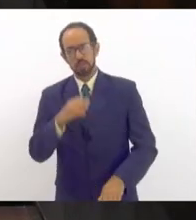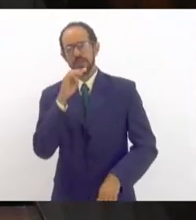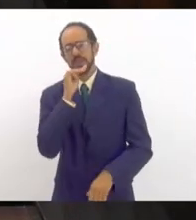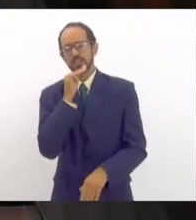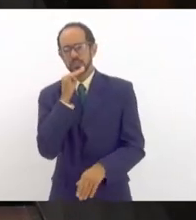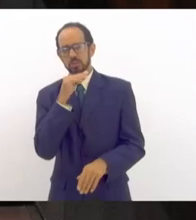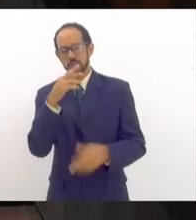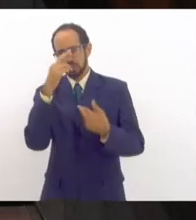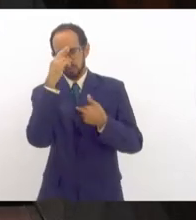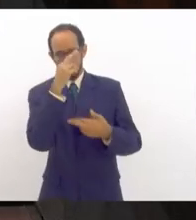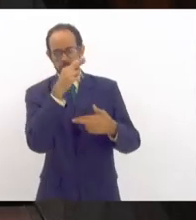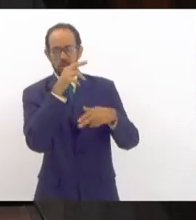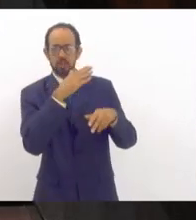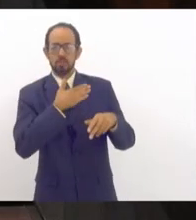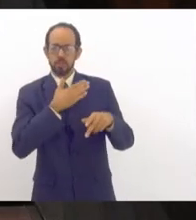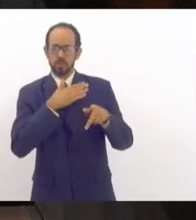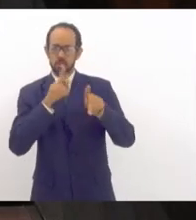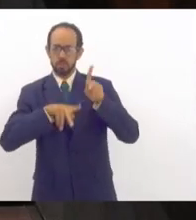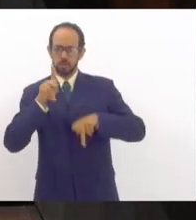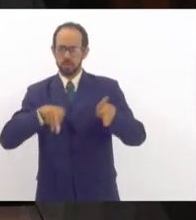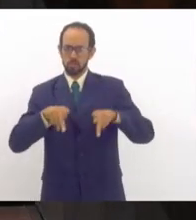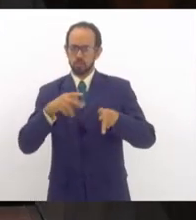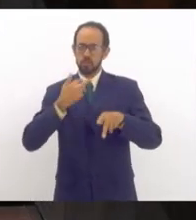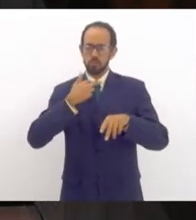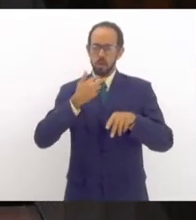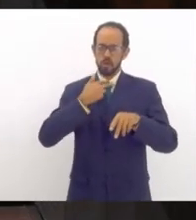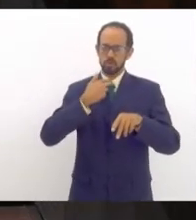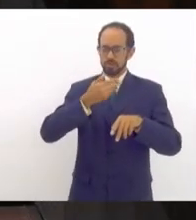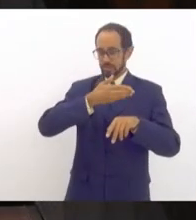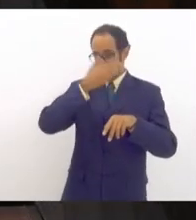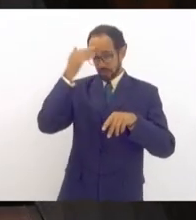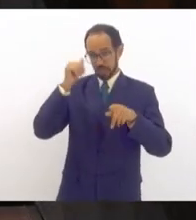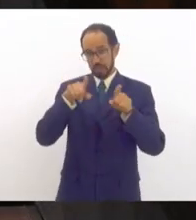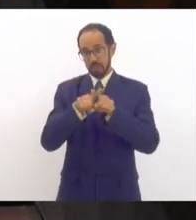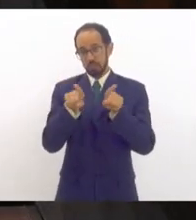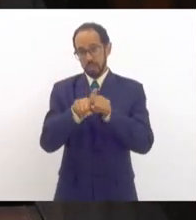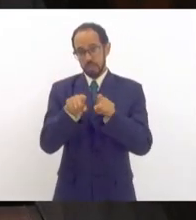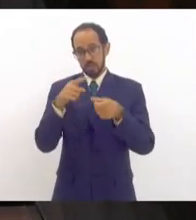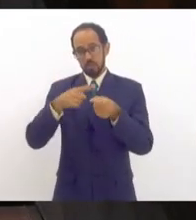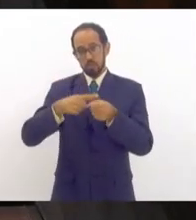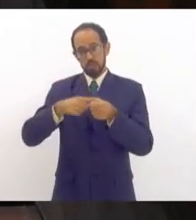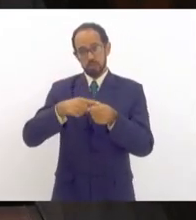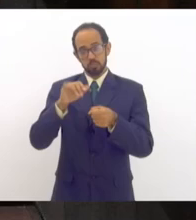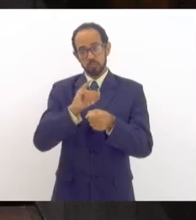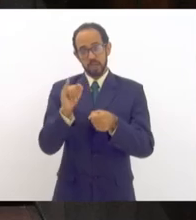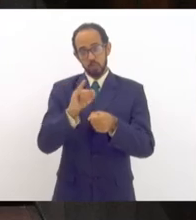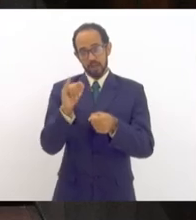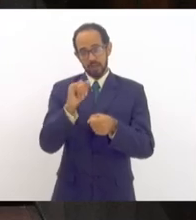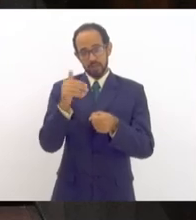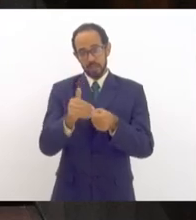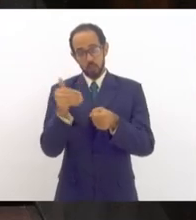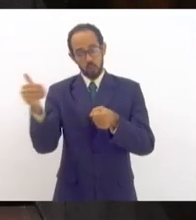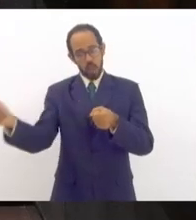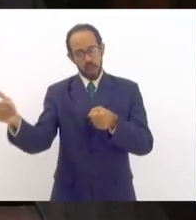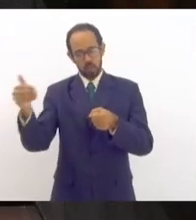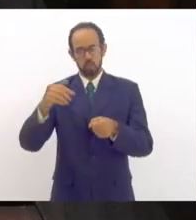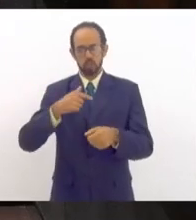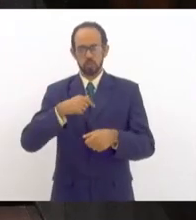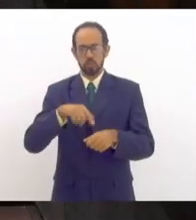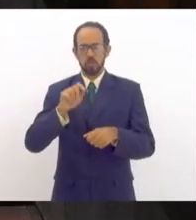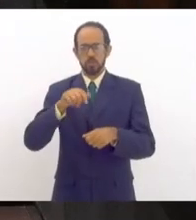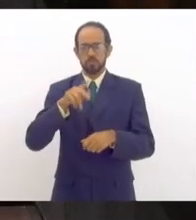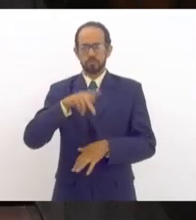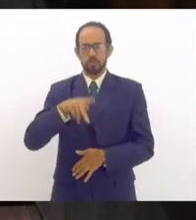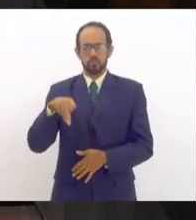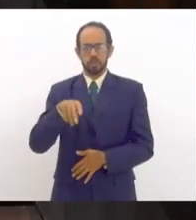gente não posso esquecer também de uma cidade que me abraçou Lucinha que a cidade de Itaguaí o município vizinho no qual com prefeito Rubão